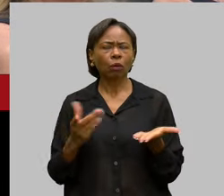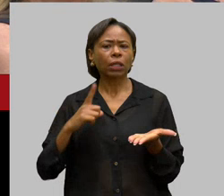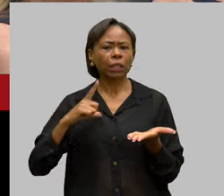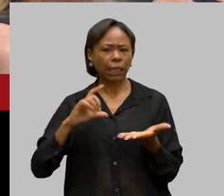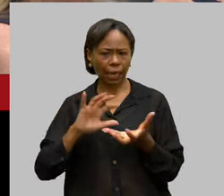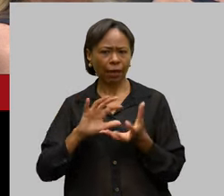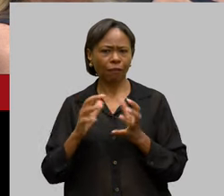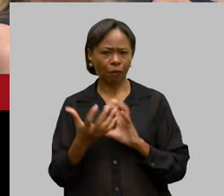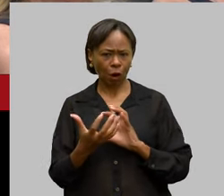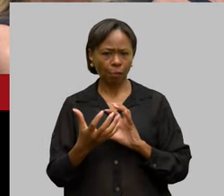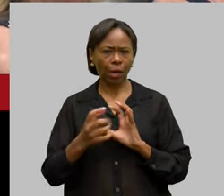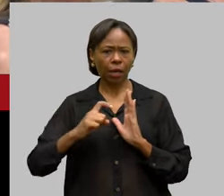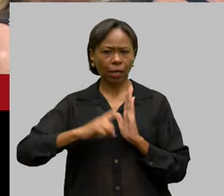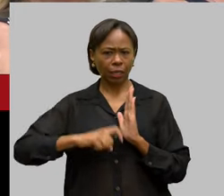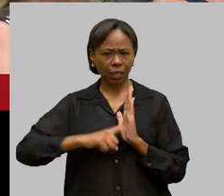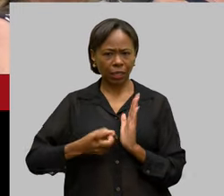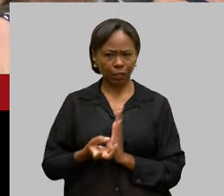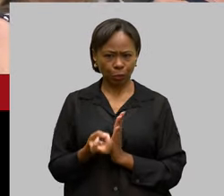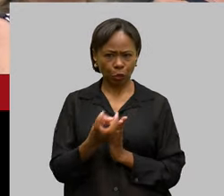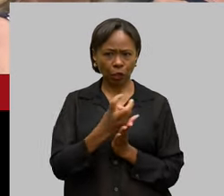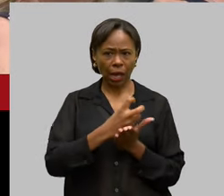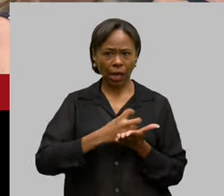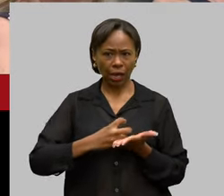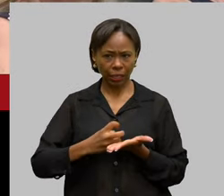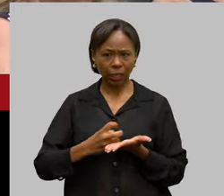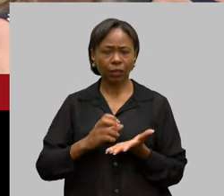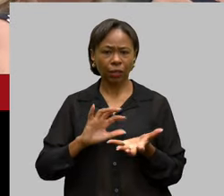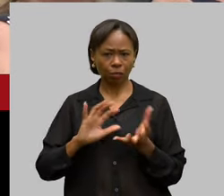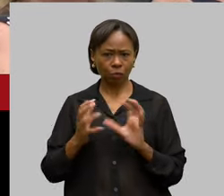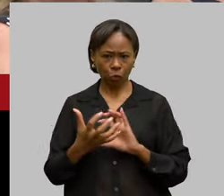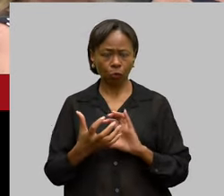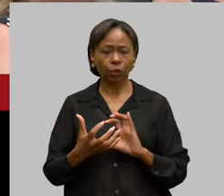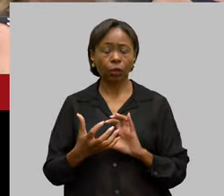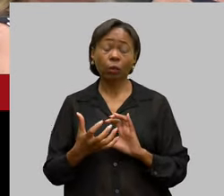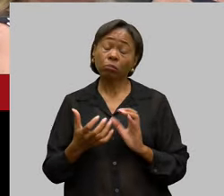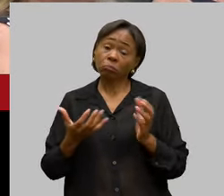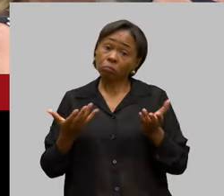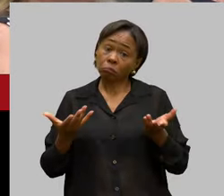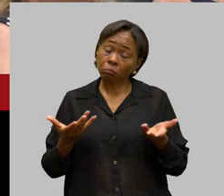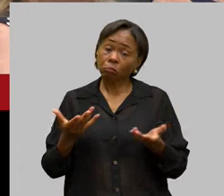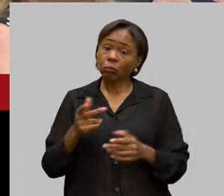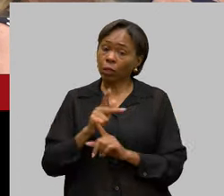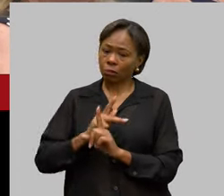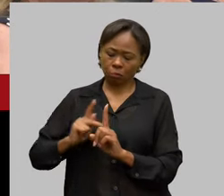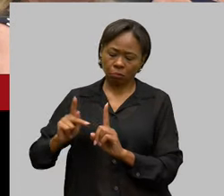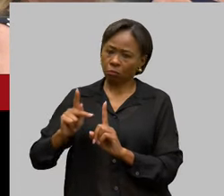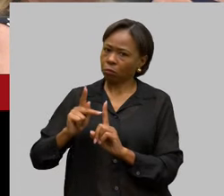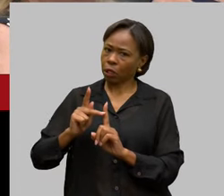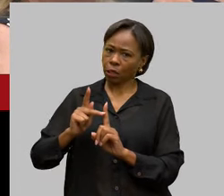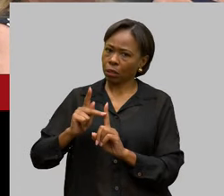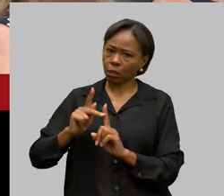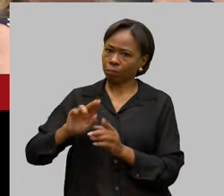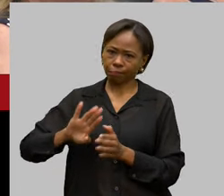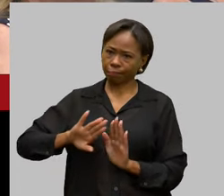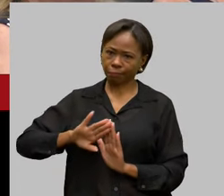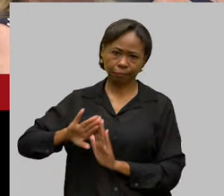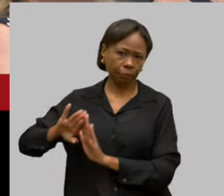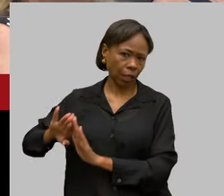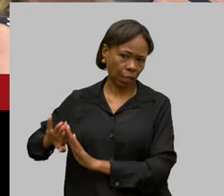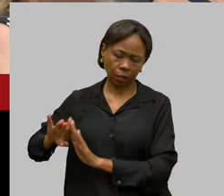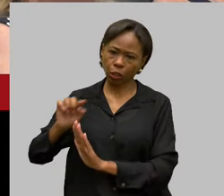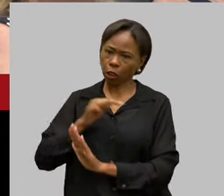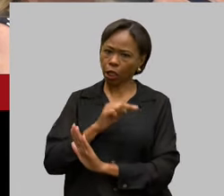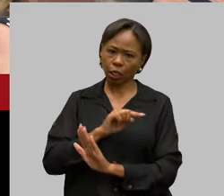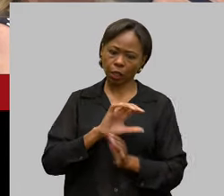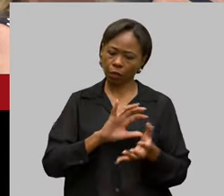tributária tá e certamente a Previdência não vai estar nessa nessa questão direta da reforma